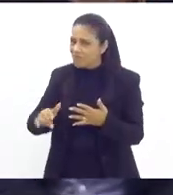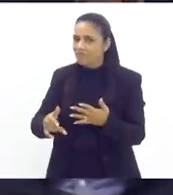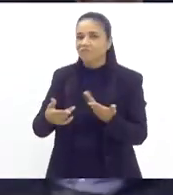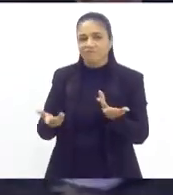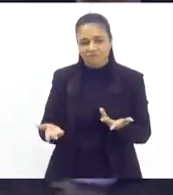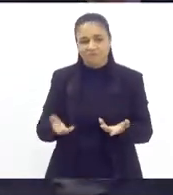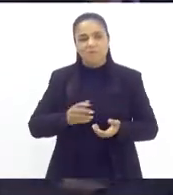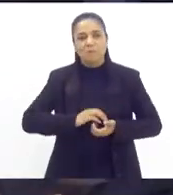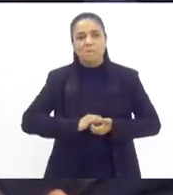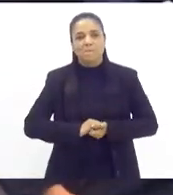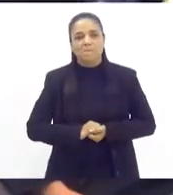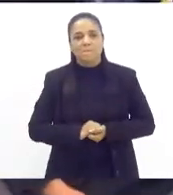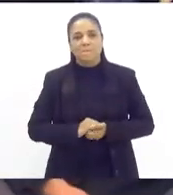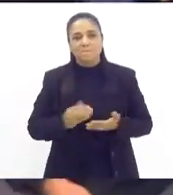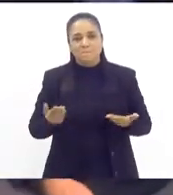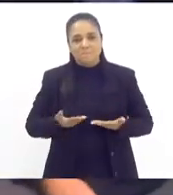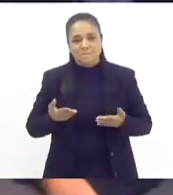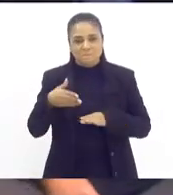representativa.